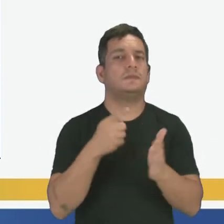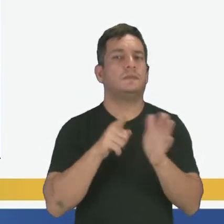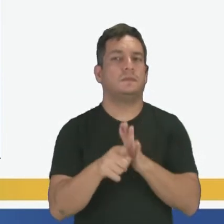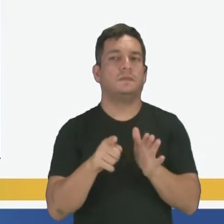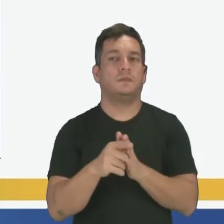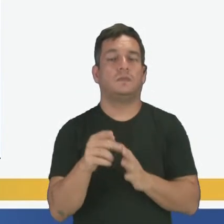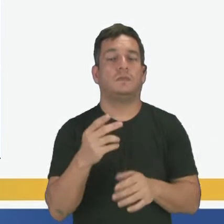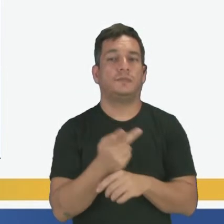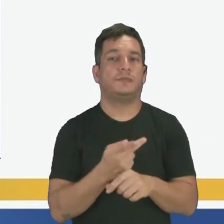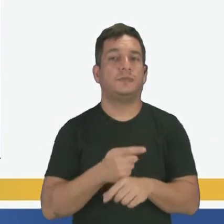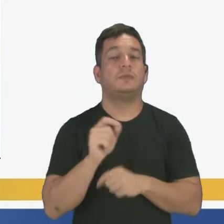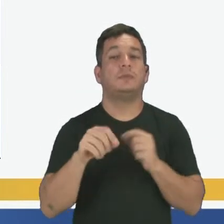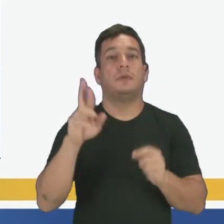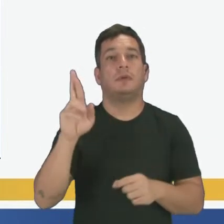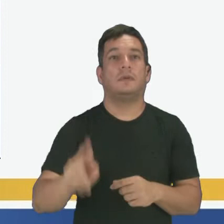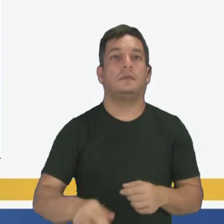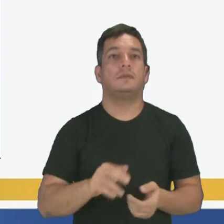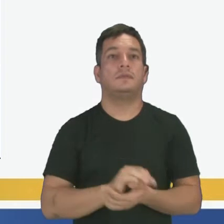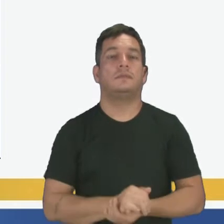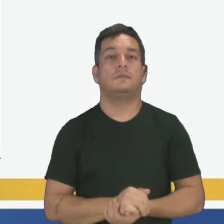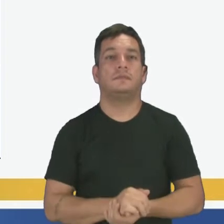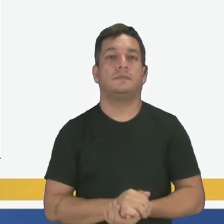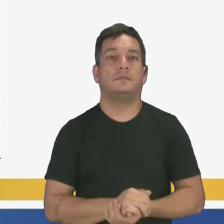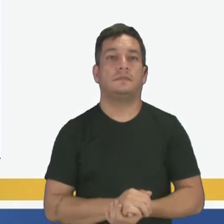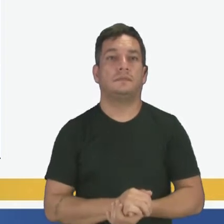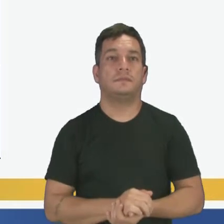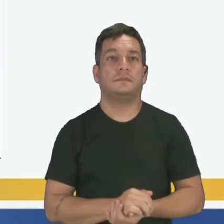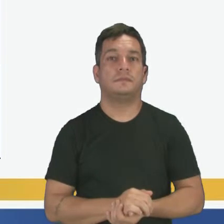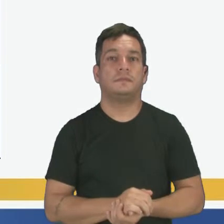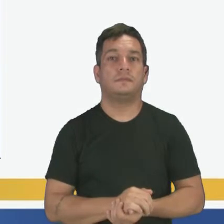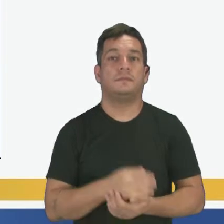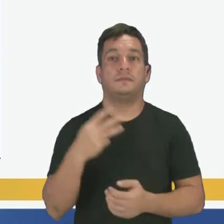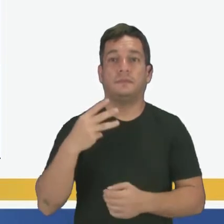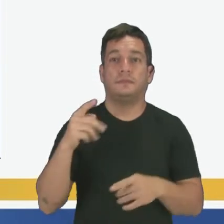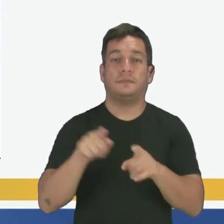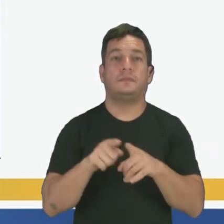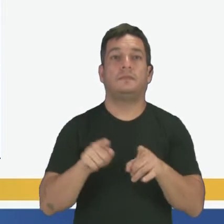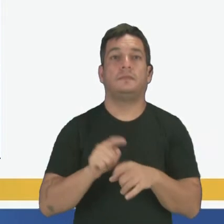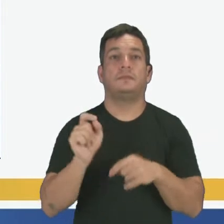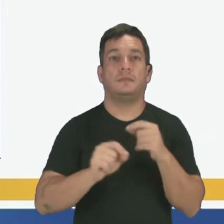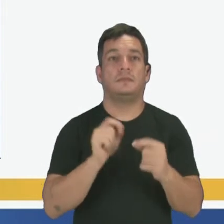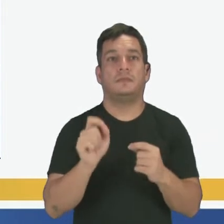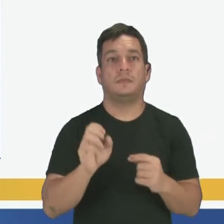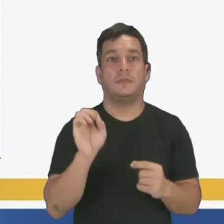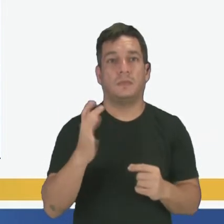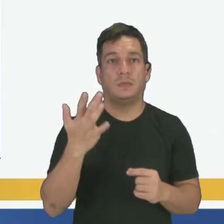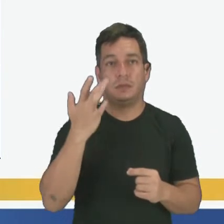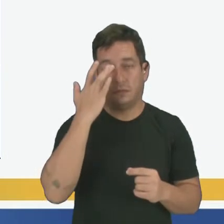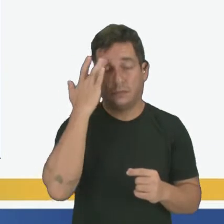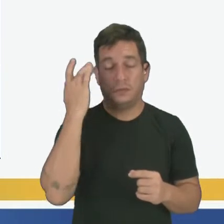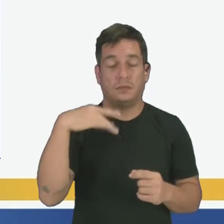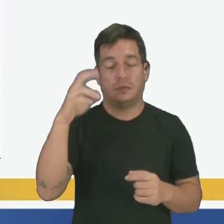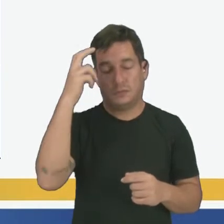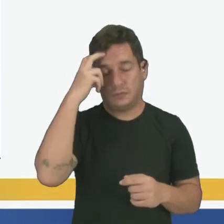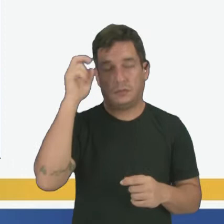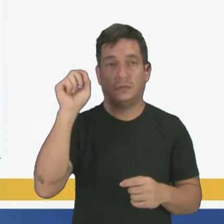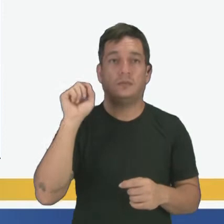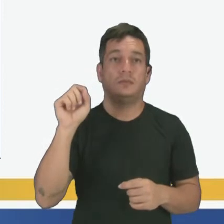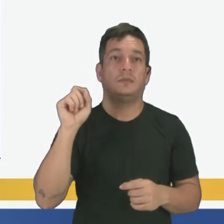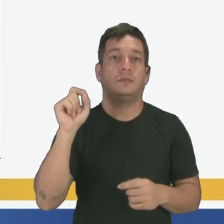procurando a razão, né, para aquilo existir, né? No 3, sujeito aos choques culturais em função